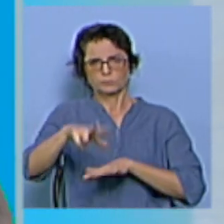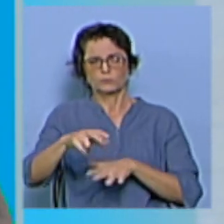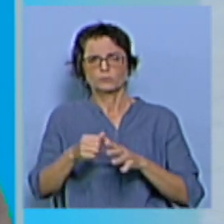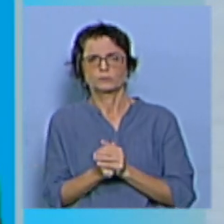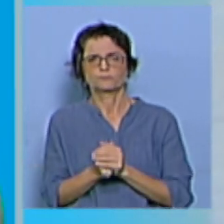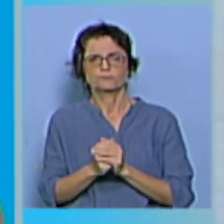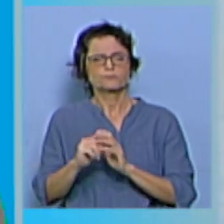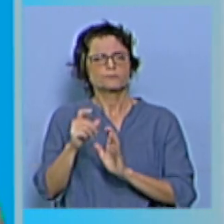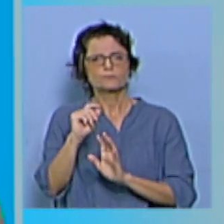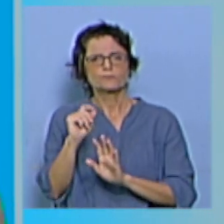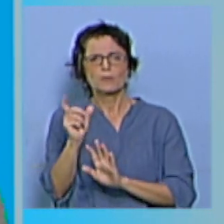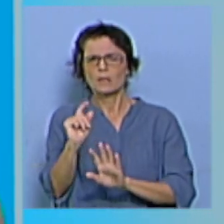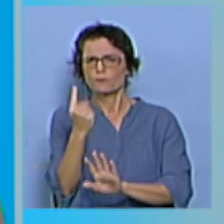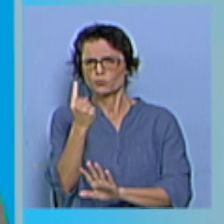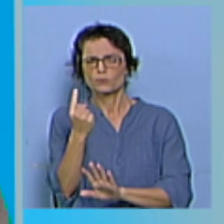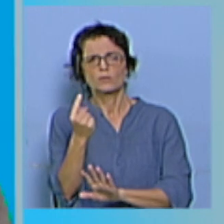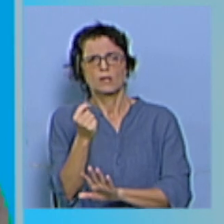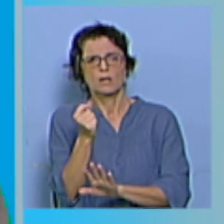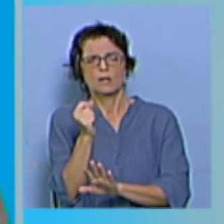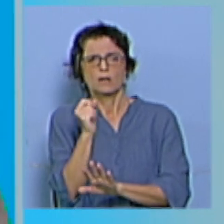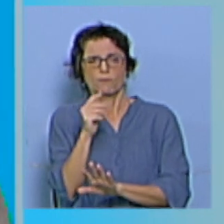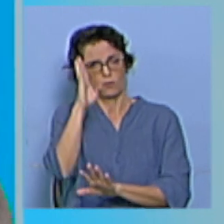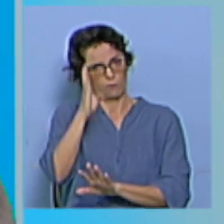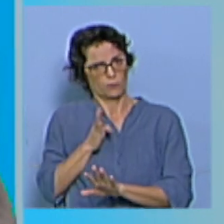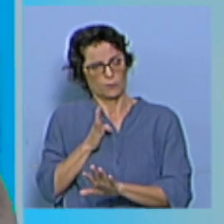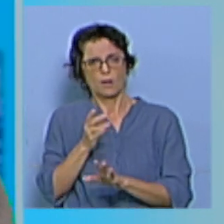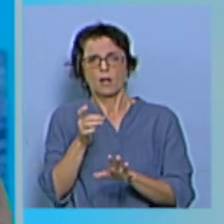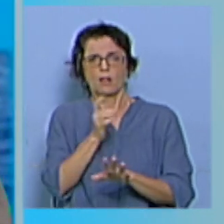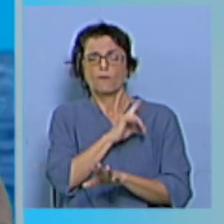Numa palavra, as Forças Armadas e as Forças de